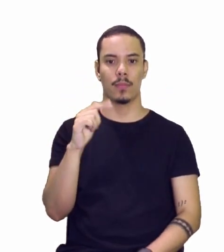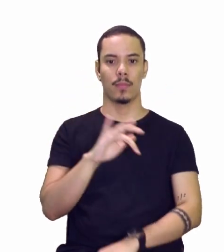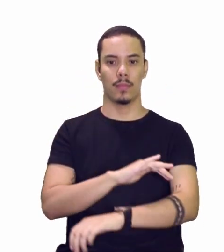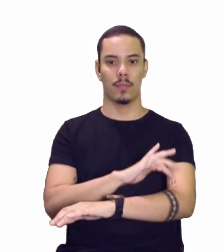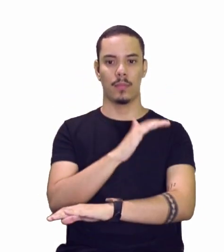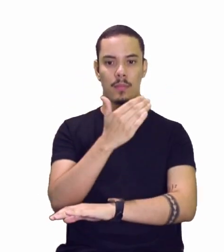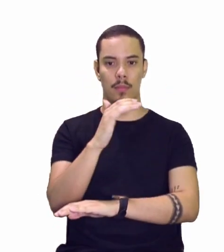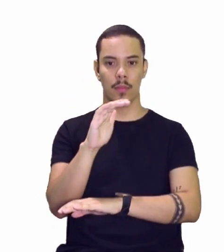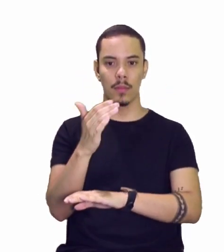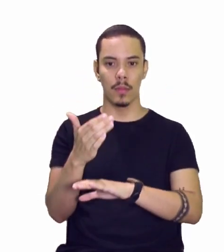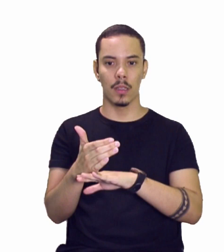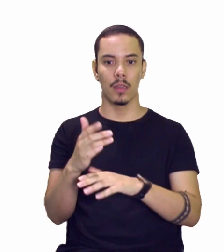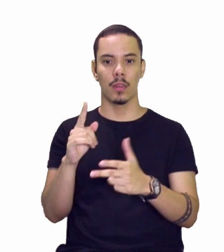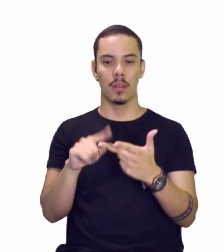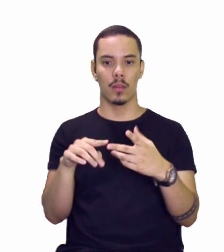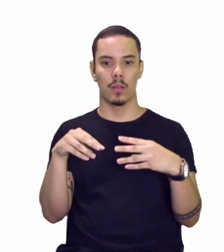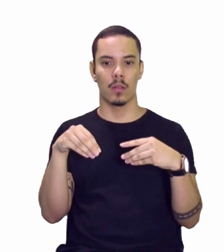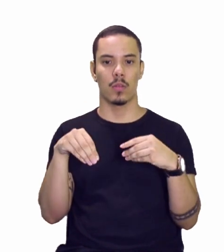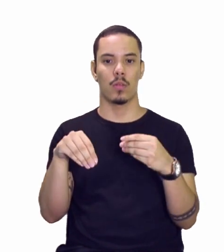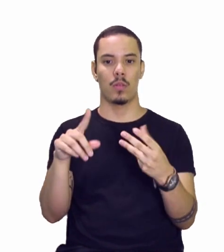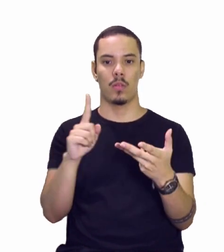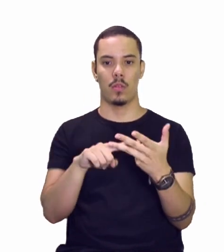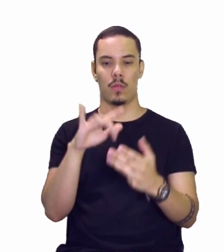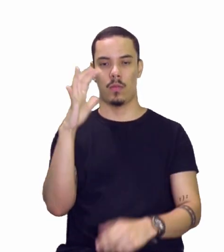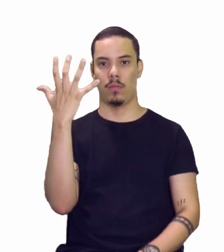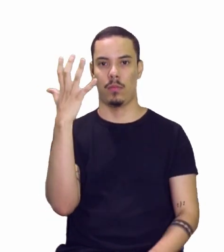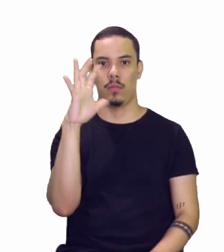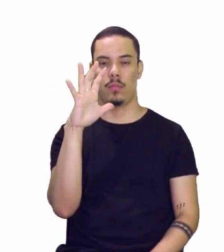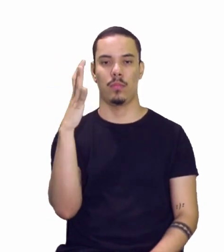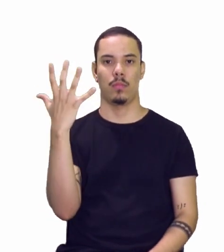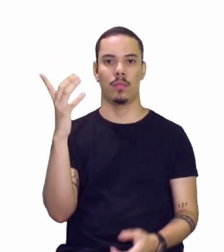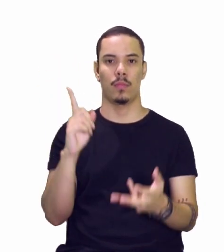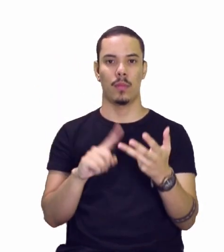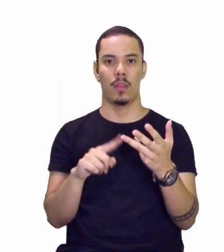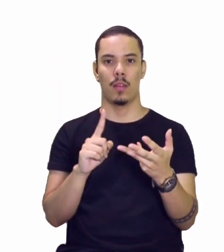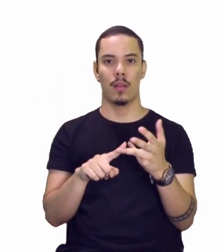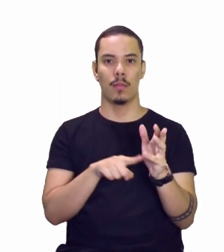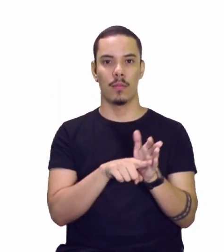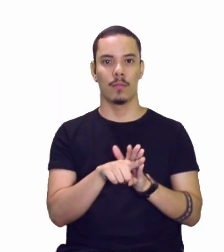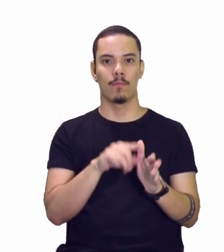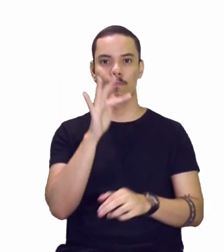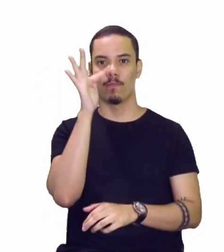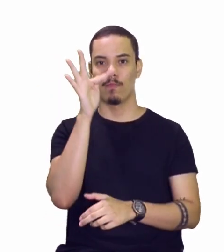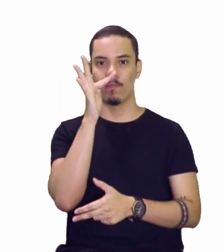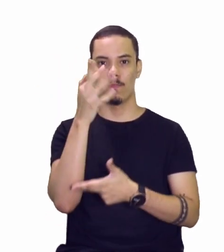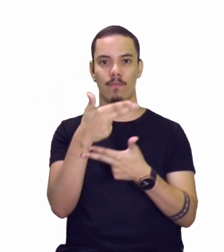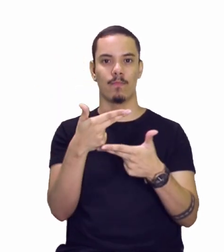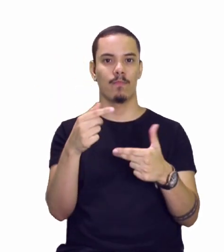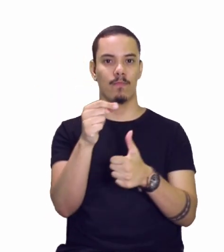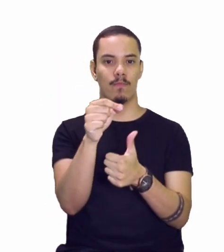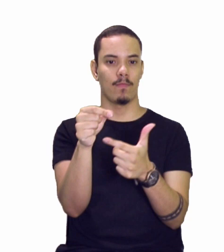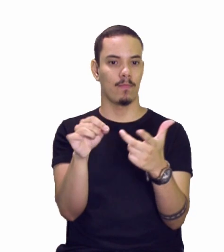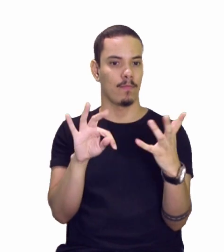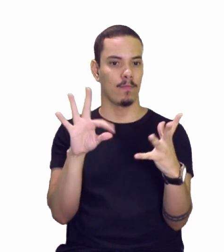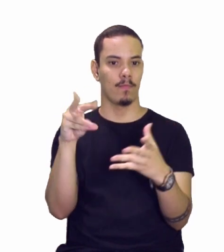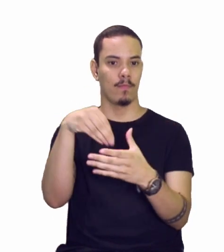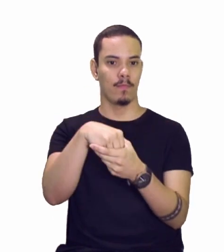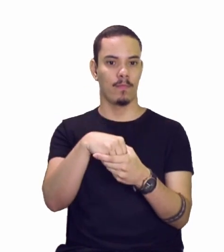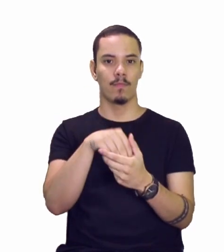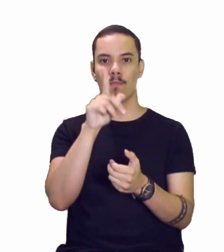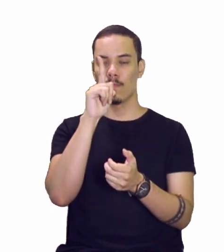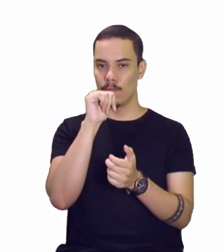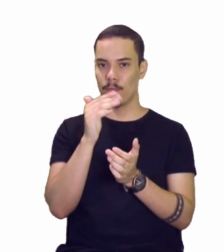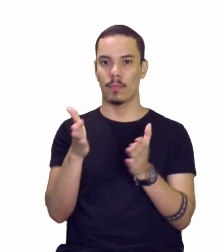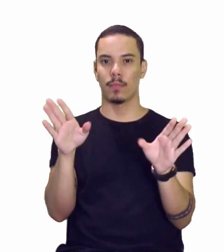o solo, o clima, a vegetação, a hidrografia. Claro que dentro disso vem